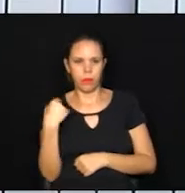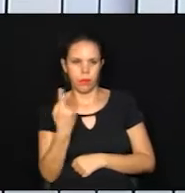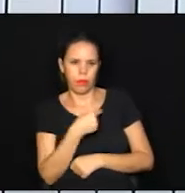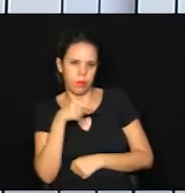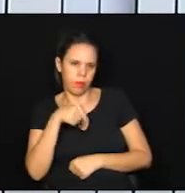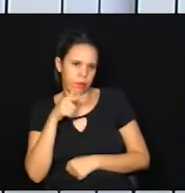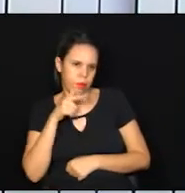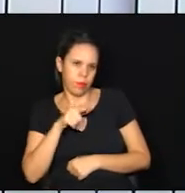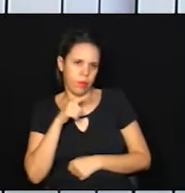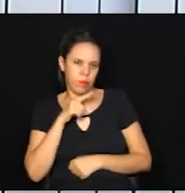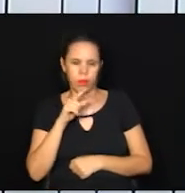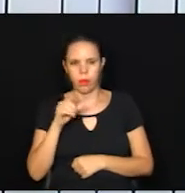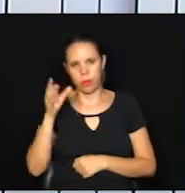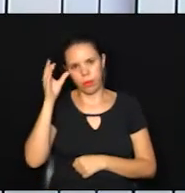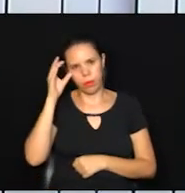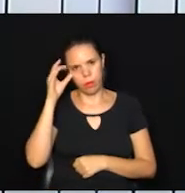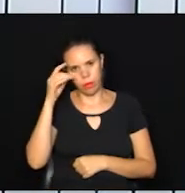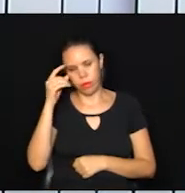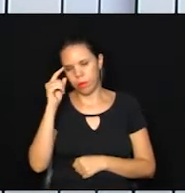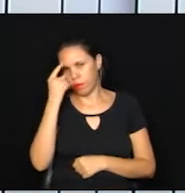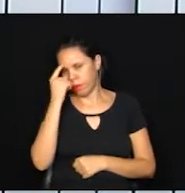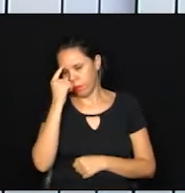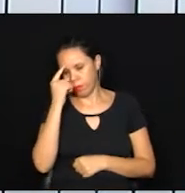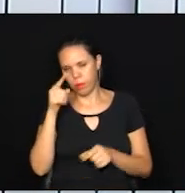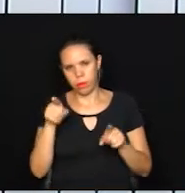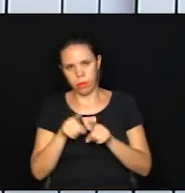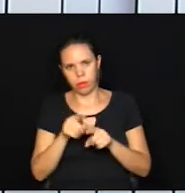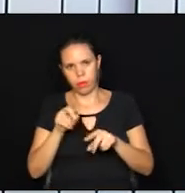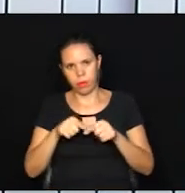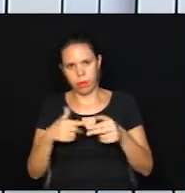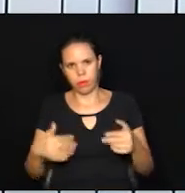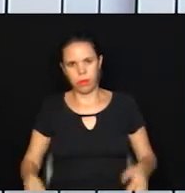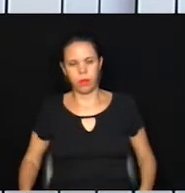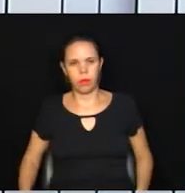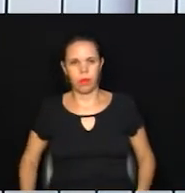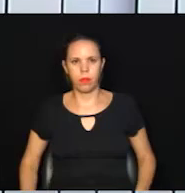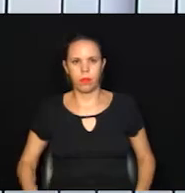nós, como China e Índia, por conta dos insumos.